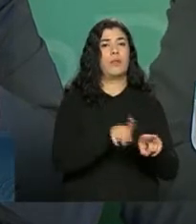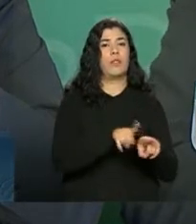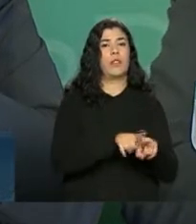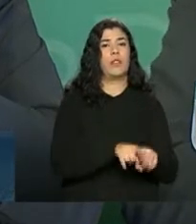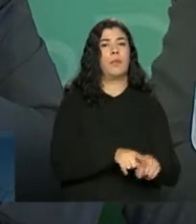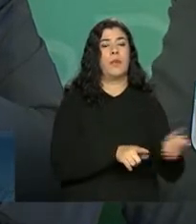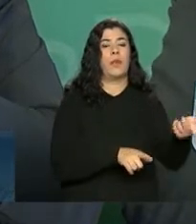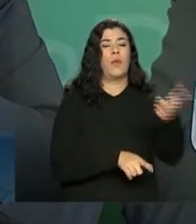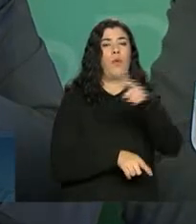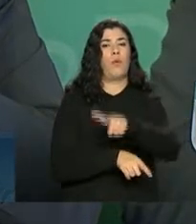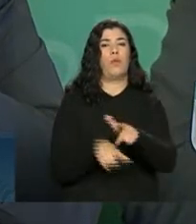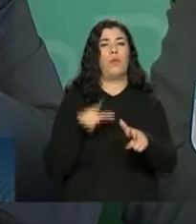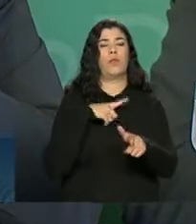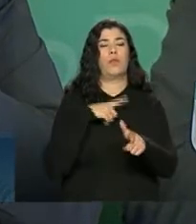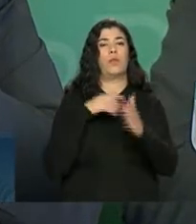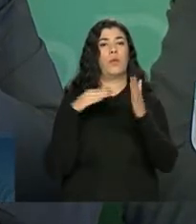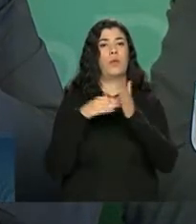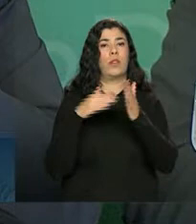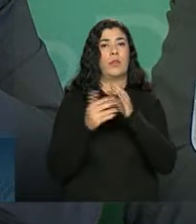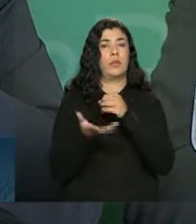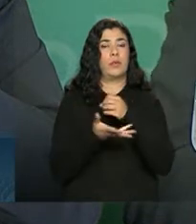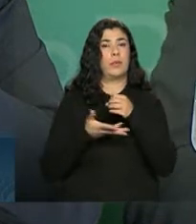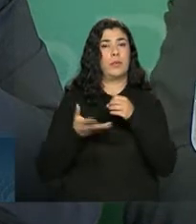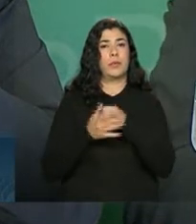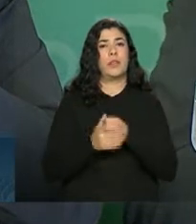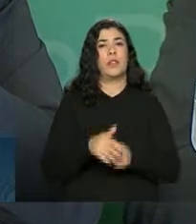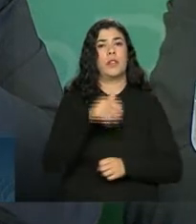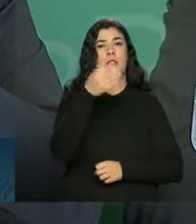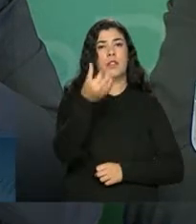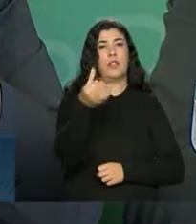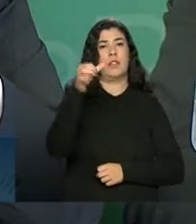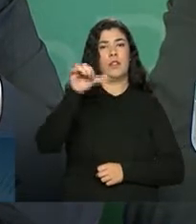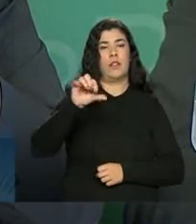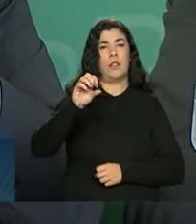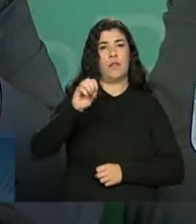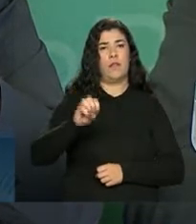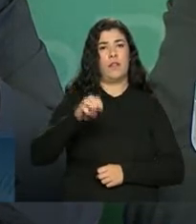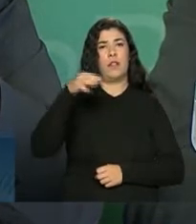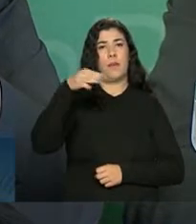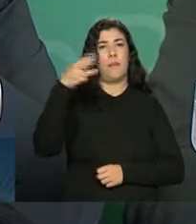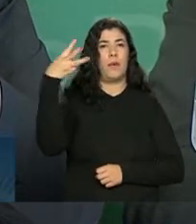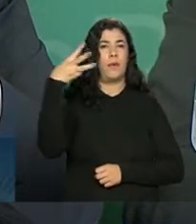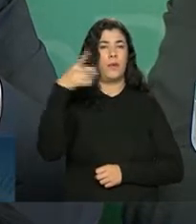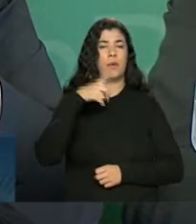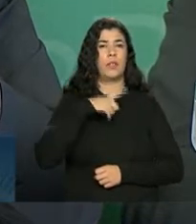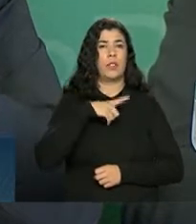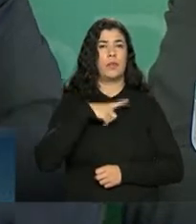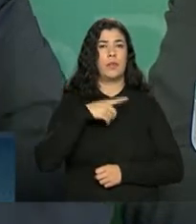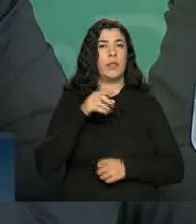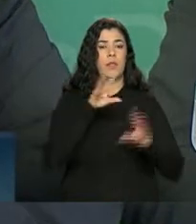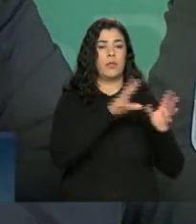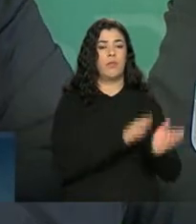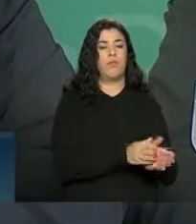limite mínimo historicamente praticado de 190 metros cúbicos Hoje nós estamos retirando fazendo essa transposição em